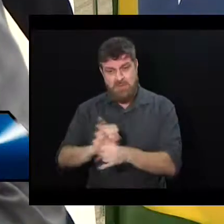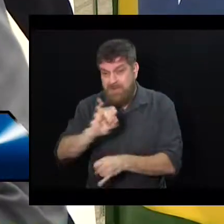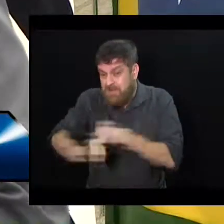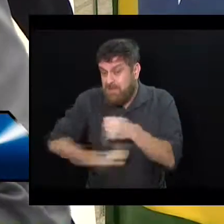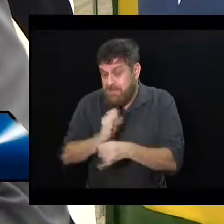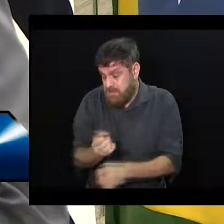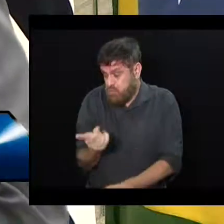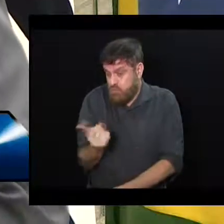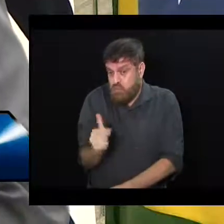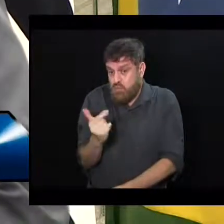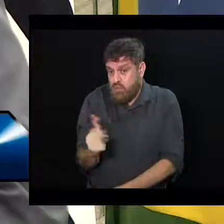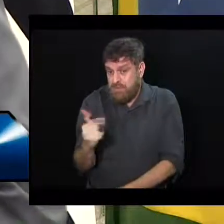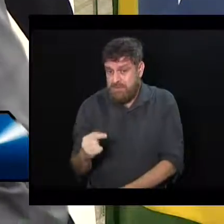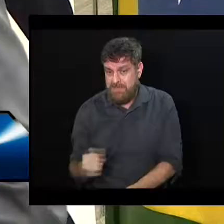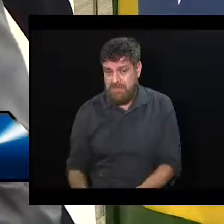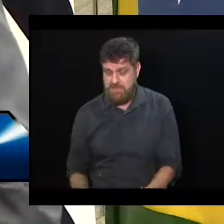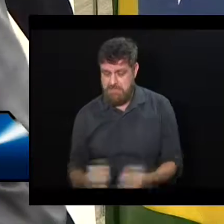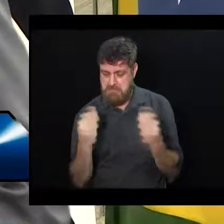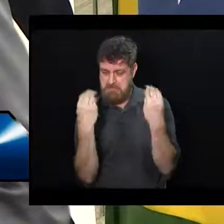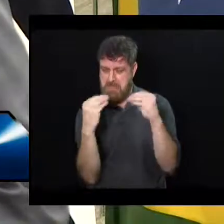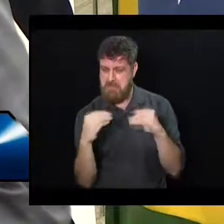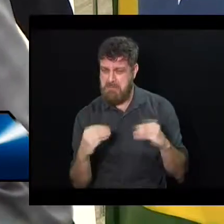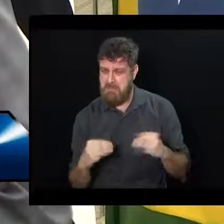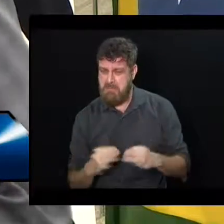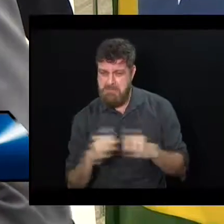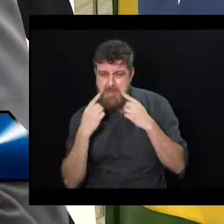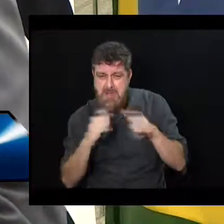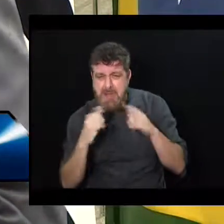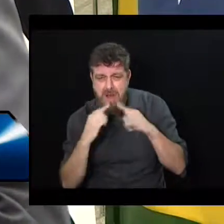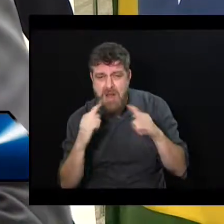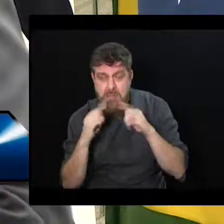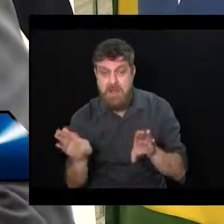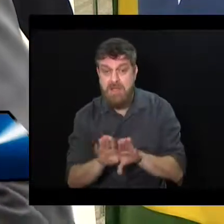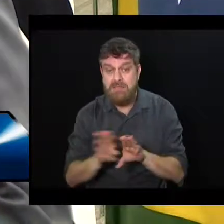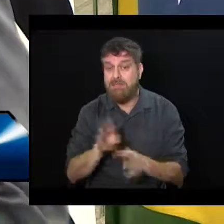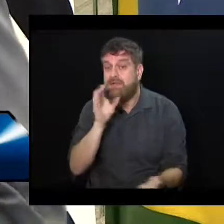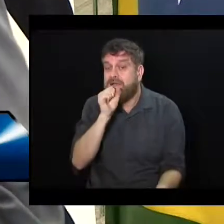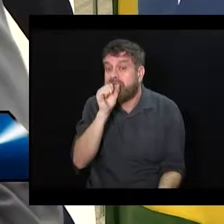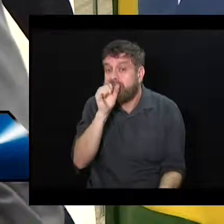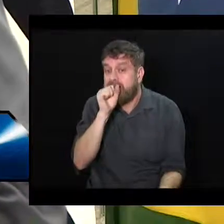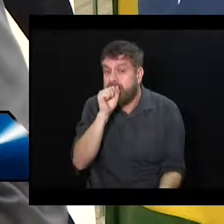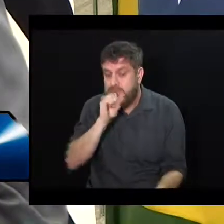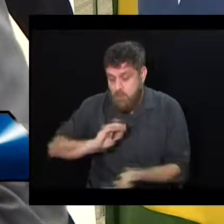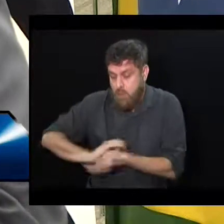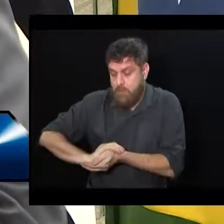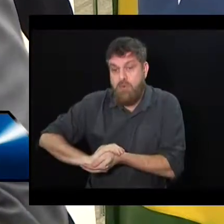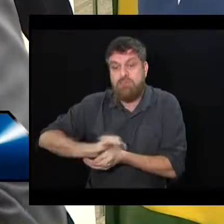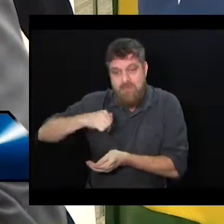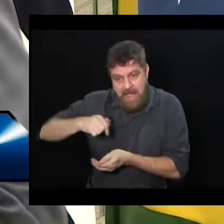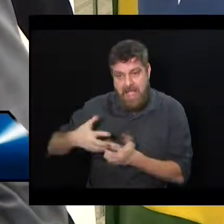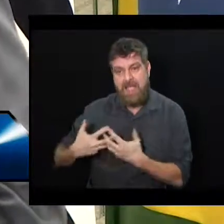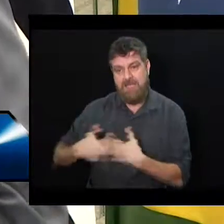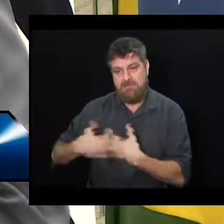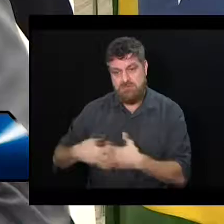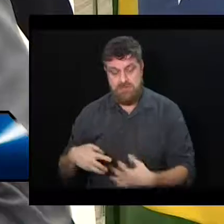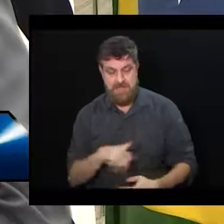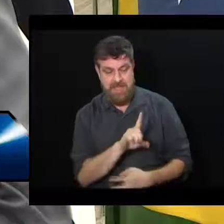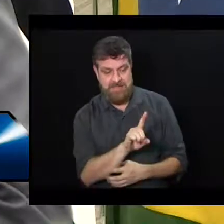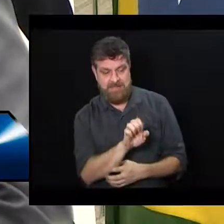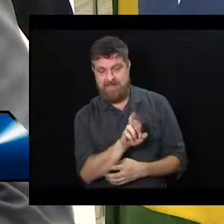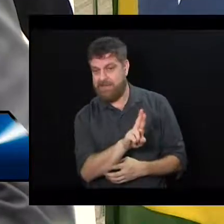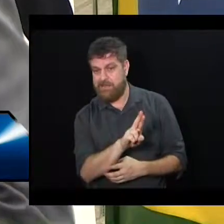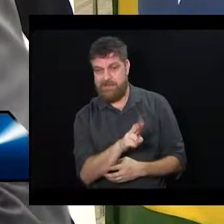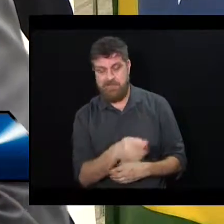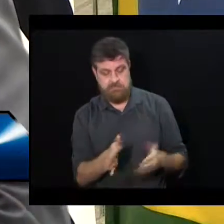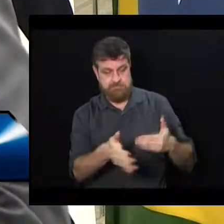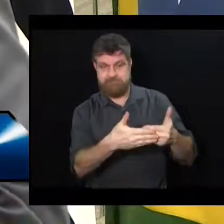internet para fazer essa reclamação. Além disso também, os sábados o Poupa Tempo funciona e o DR não funciona no